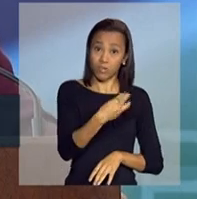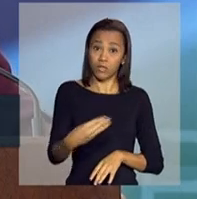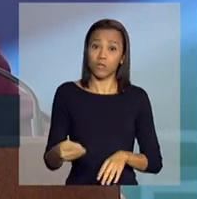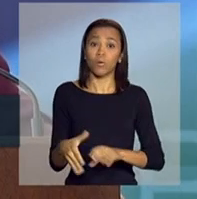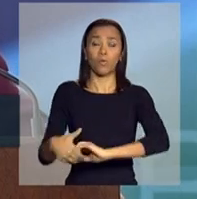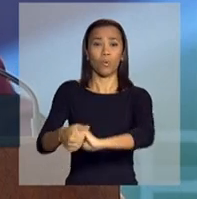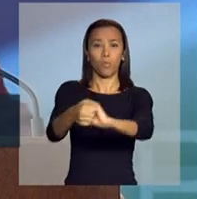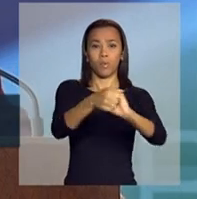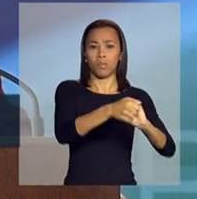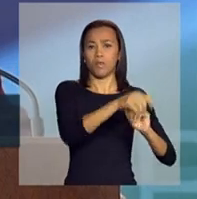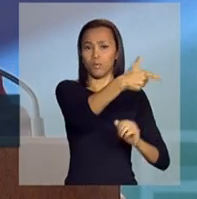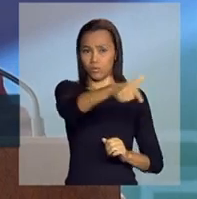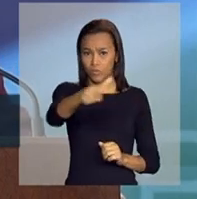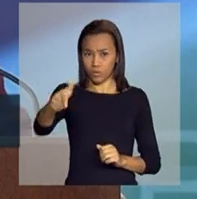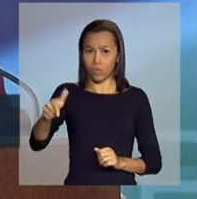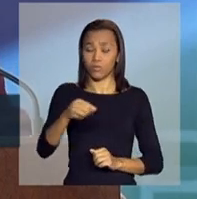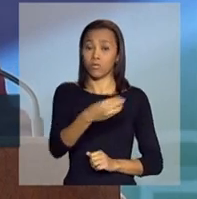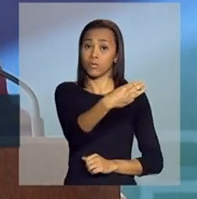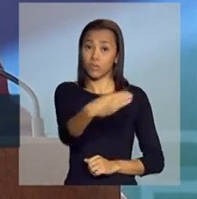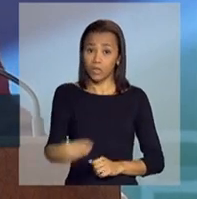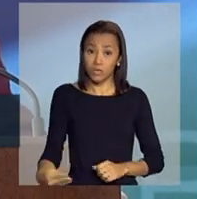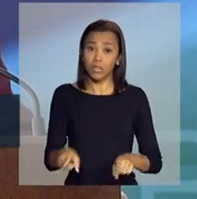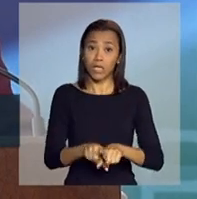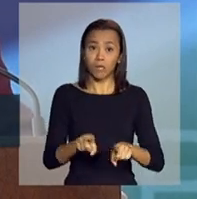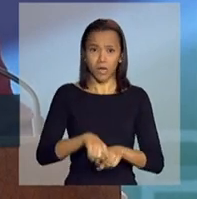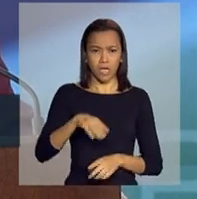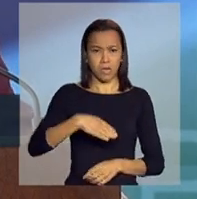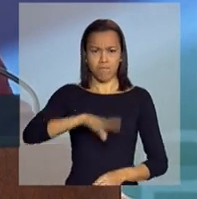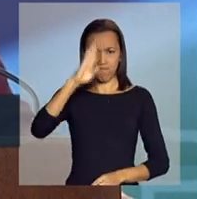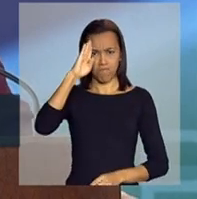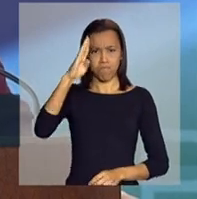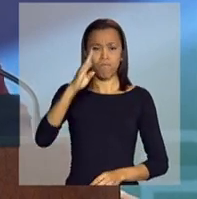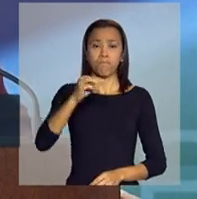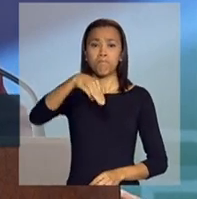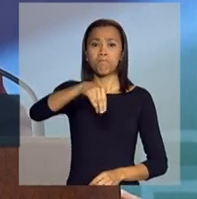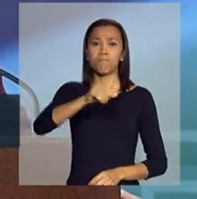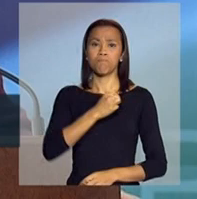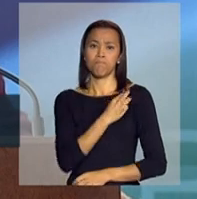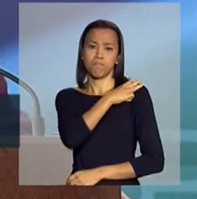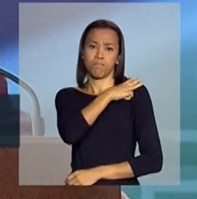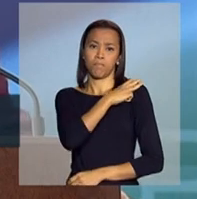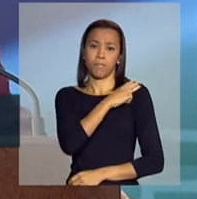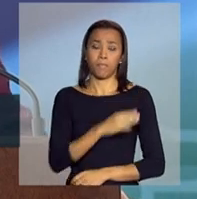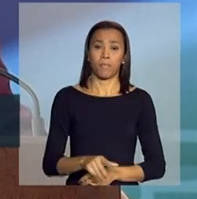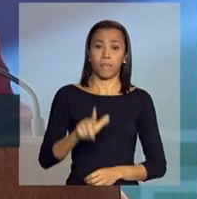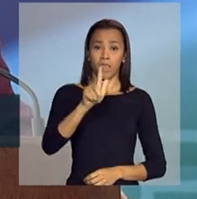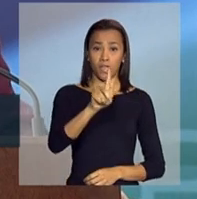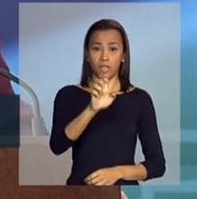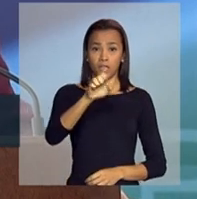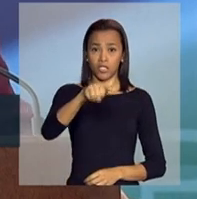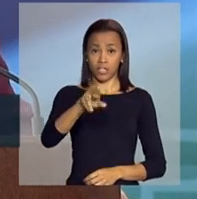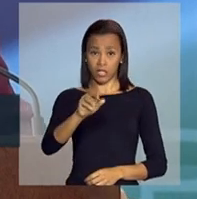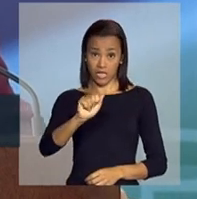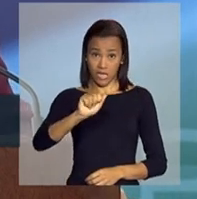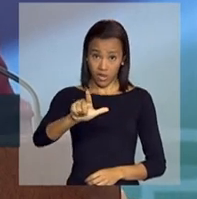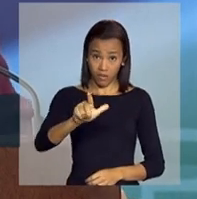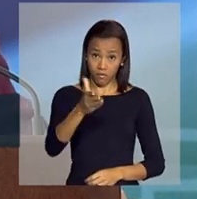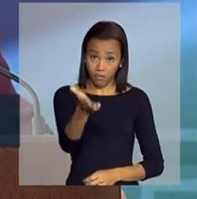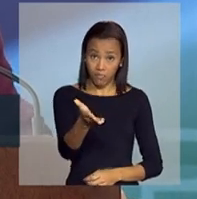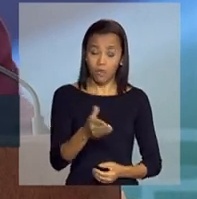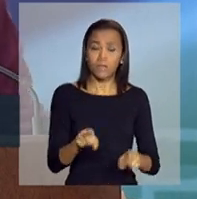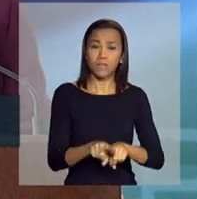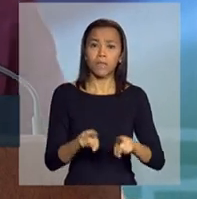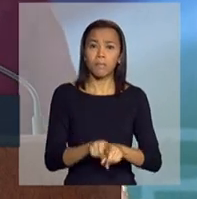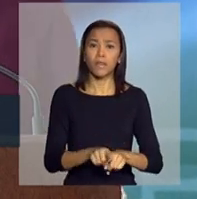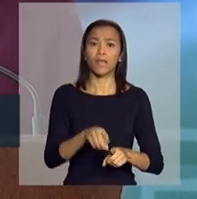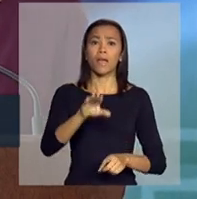ministros. Cumprimentar os senhores comandantes militares, General de Exército Enzo Pérez,